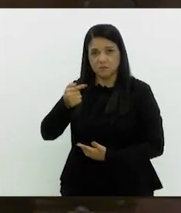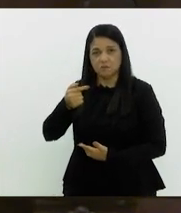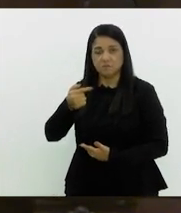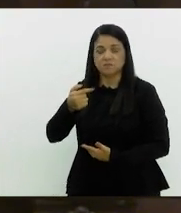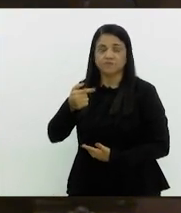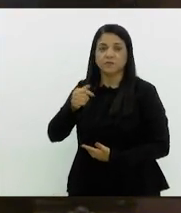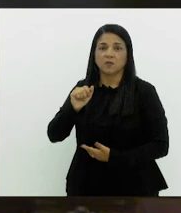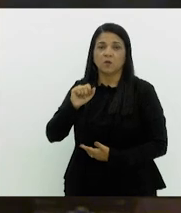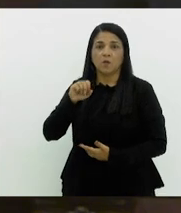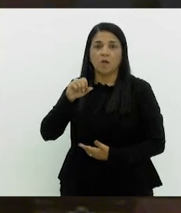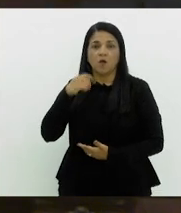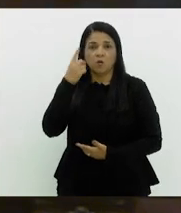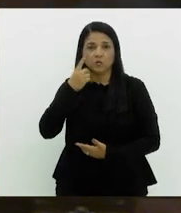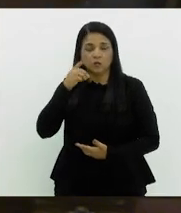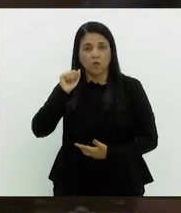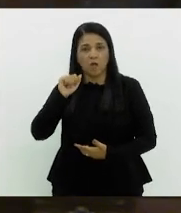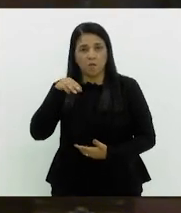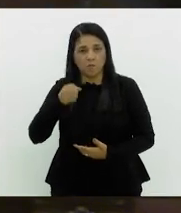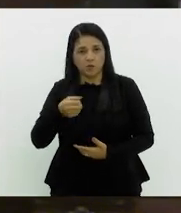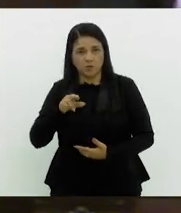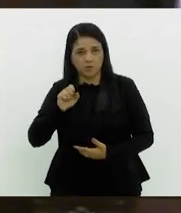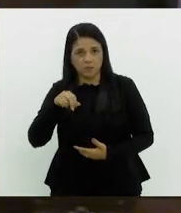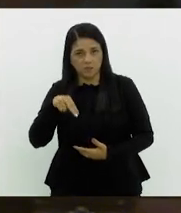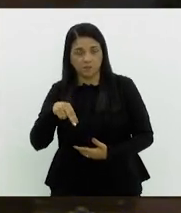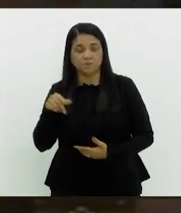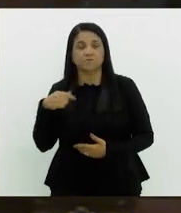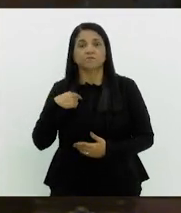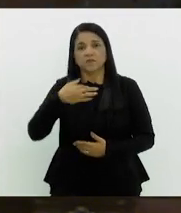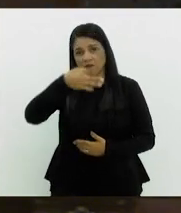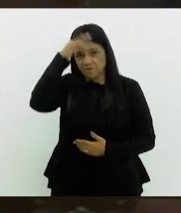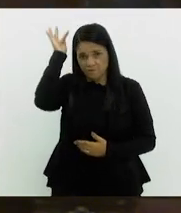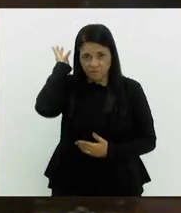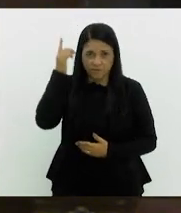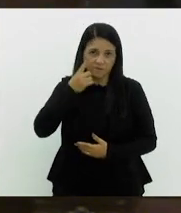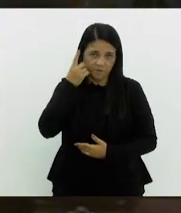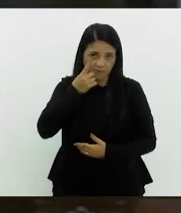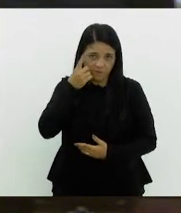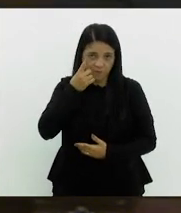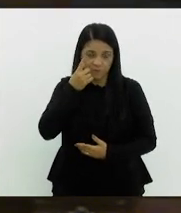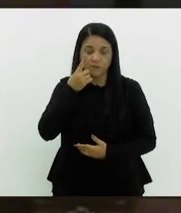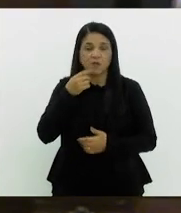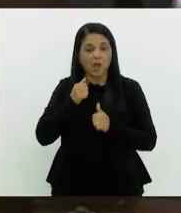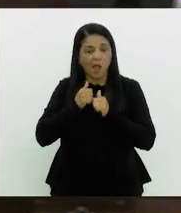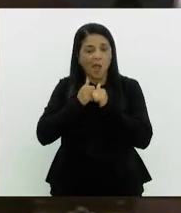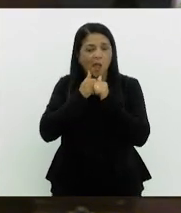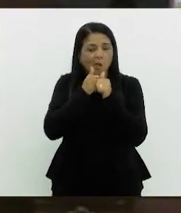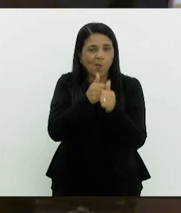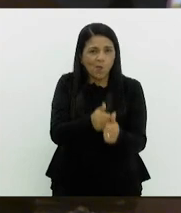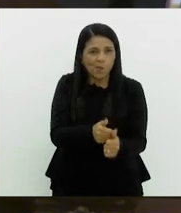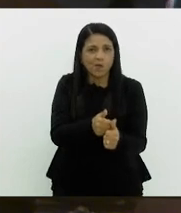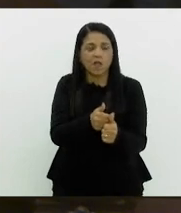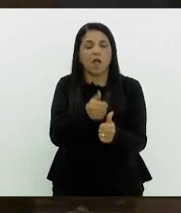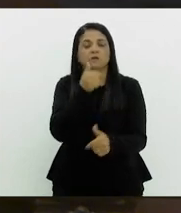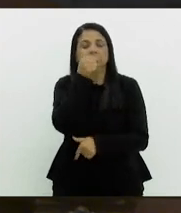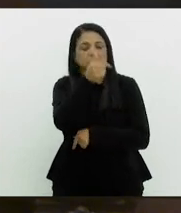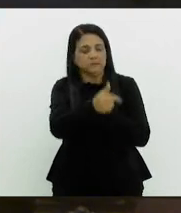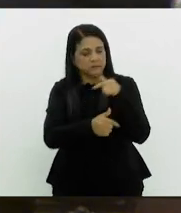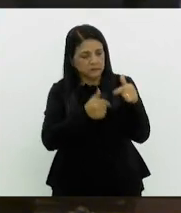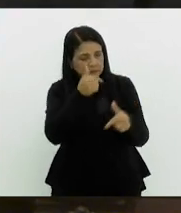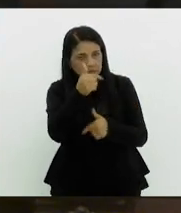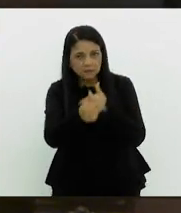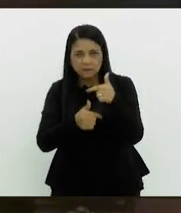Amorim, deputado Fred Pacheco, que estamos e temos acompanhado o intenso trabalho